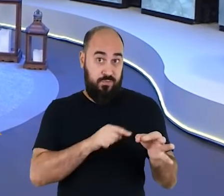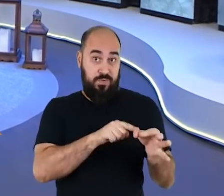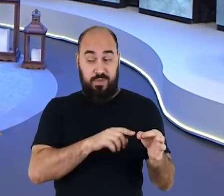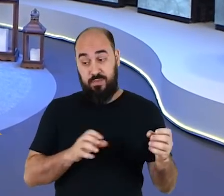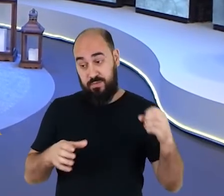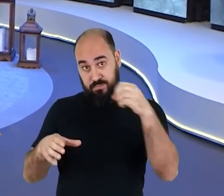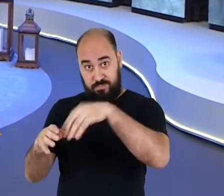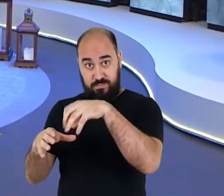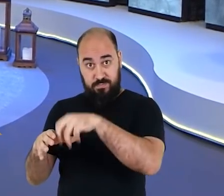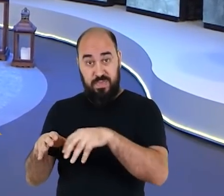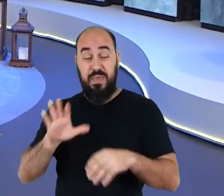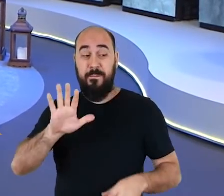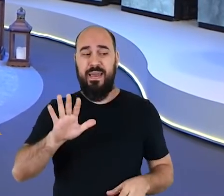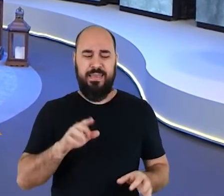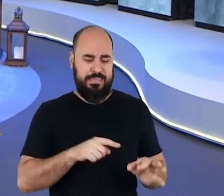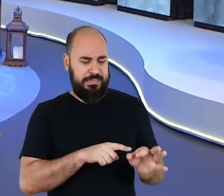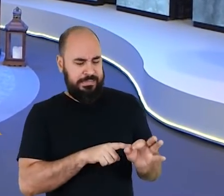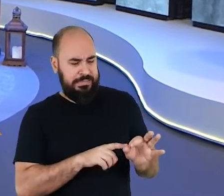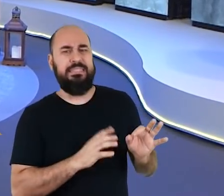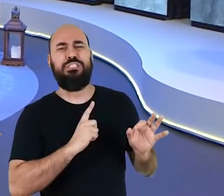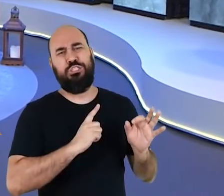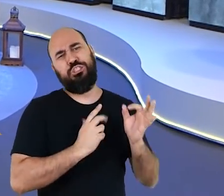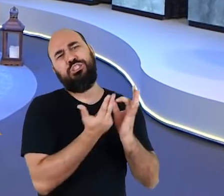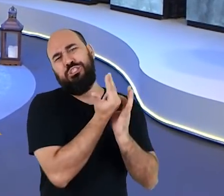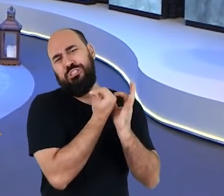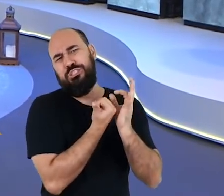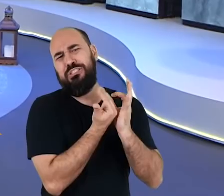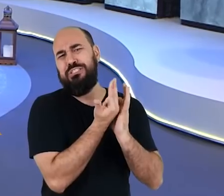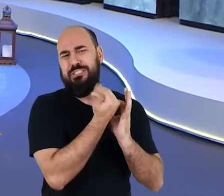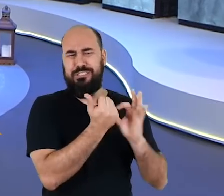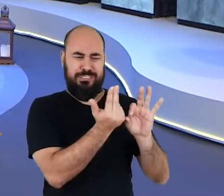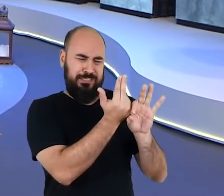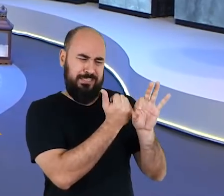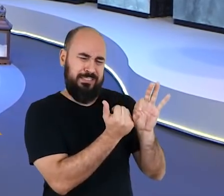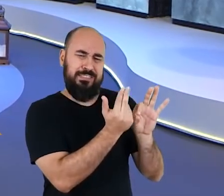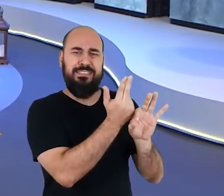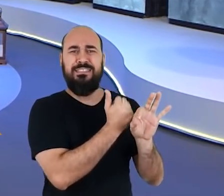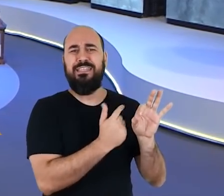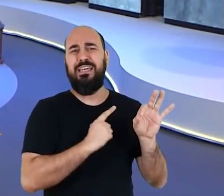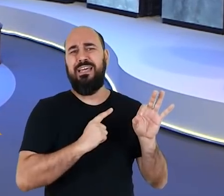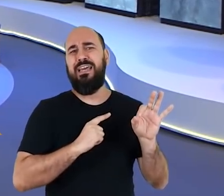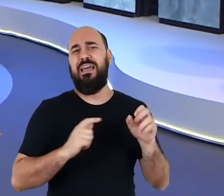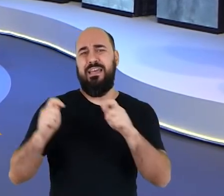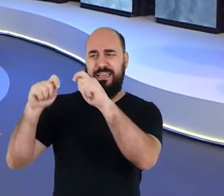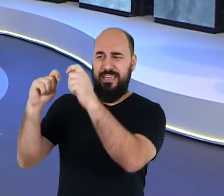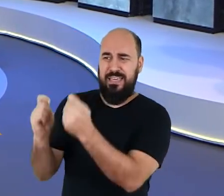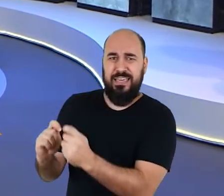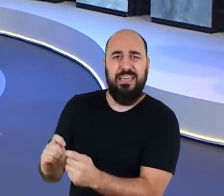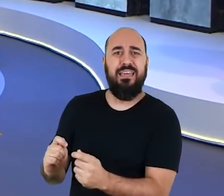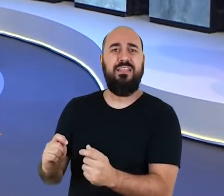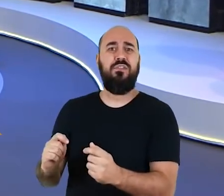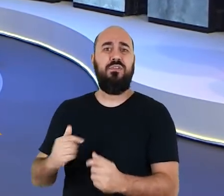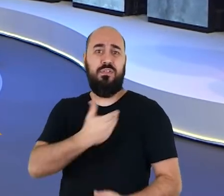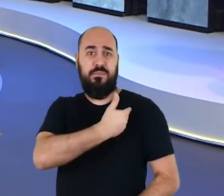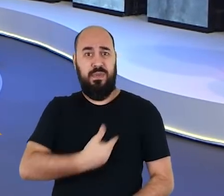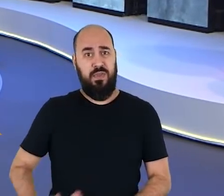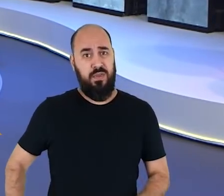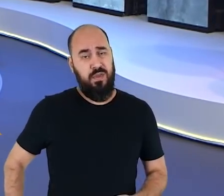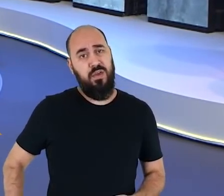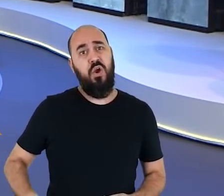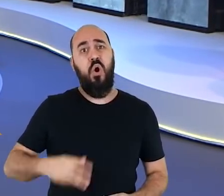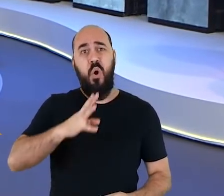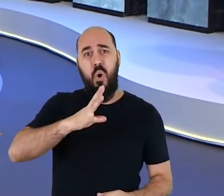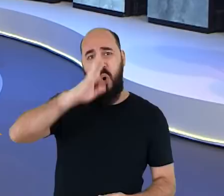por causa da imagem pagã que elas traziam, muitas vezes de uma divindade no verso e do imperador romano no outro